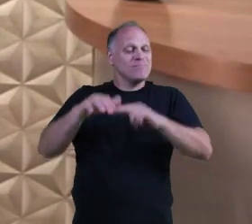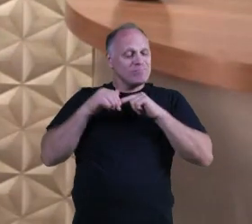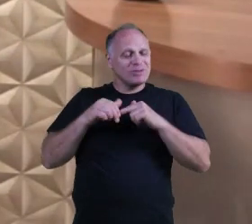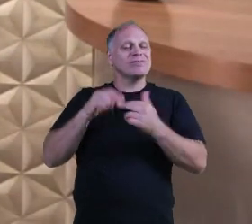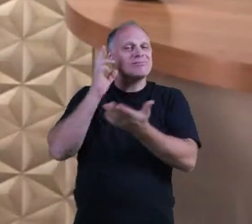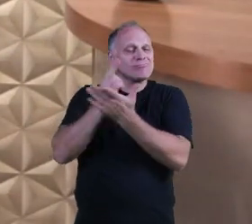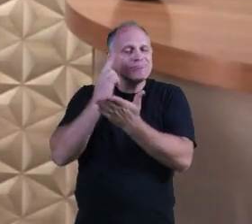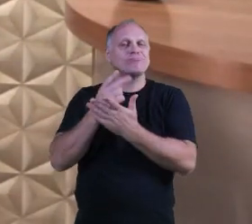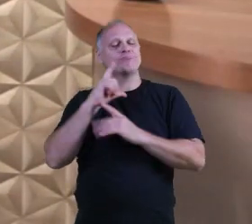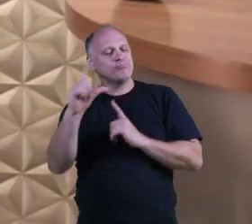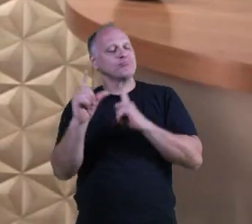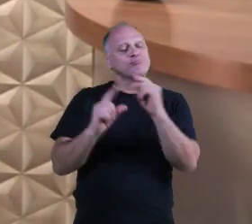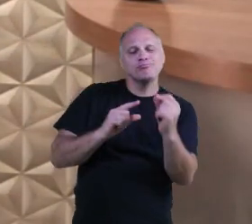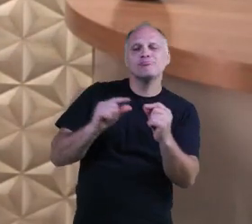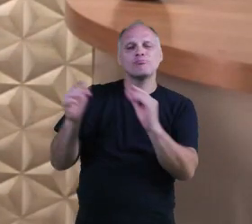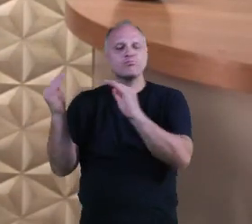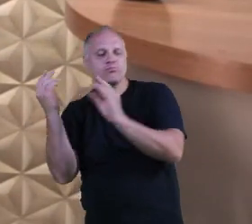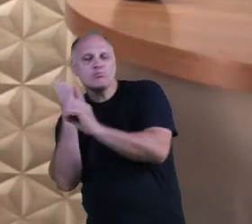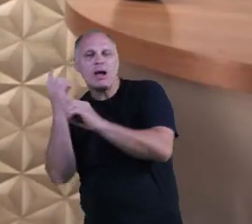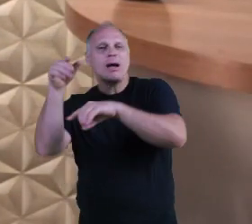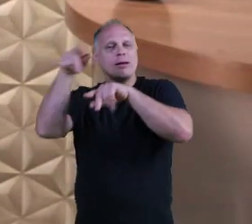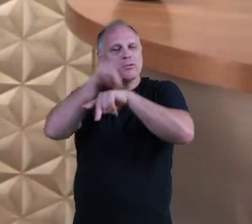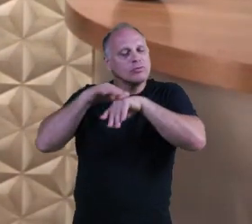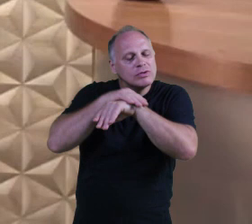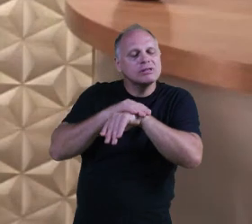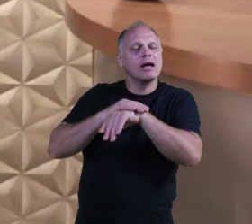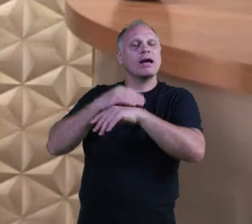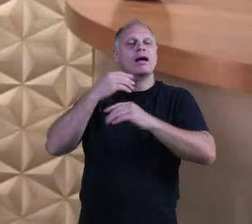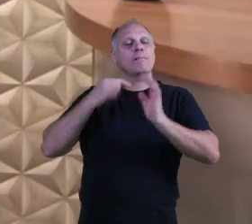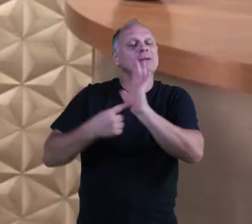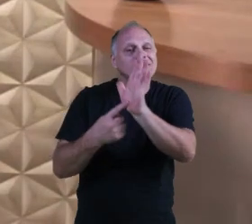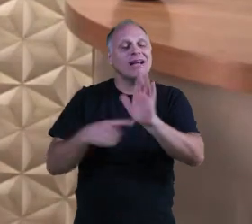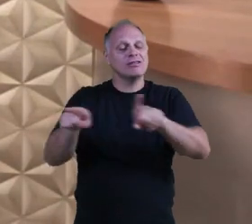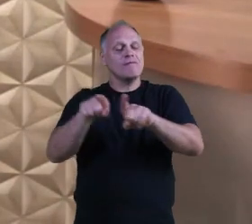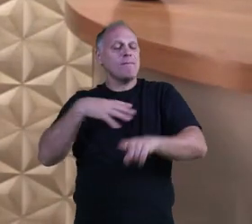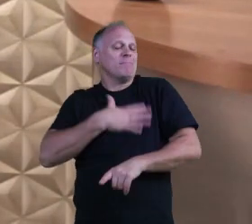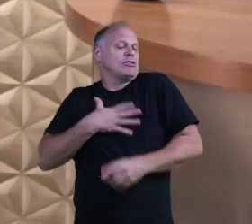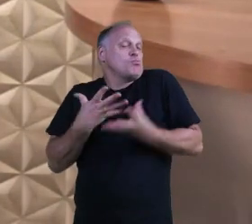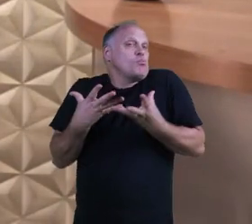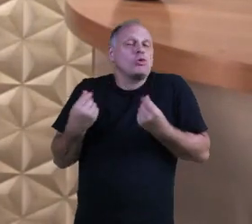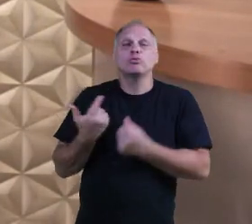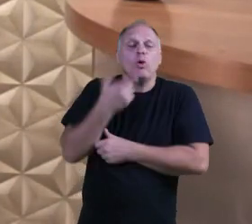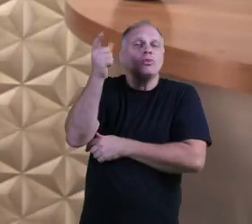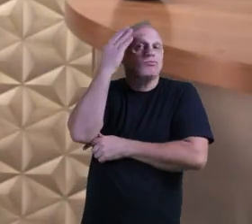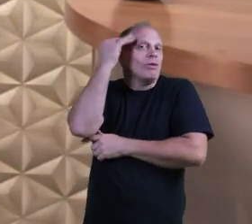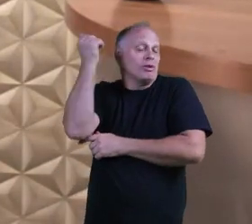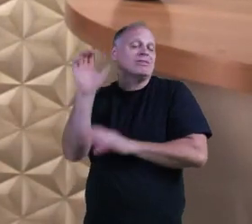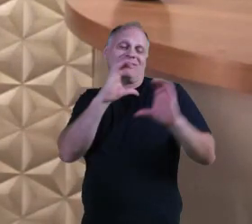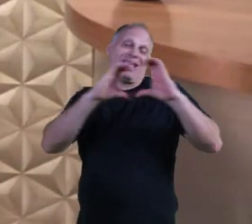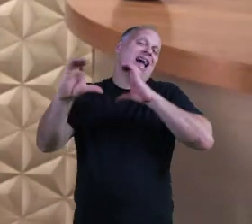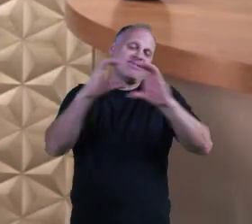ir tocar. E eu era um dos músicos praticamente da casa também. Então, a gente